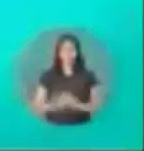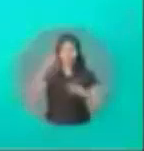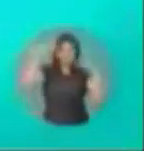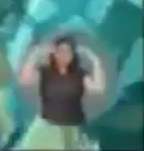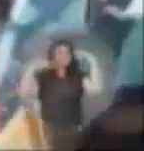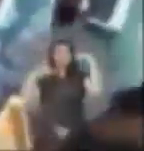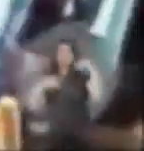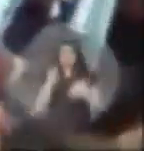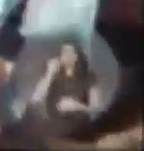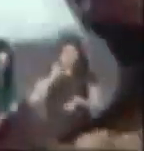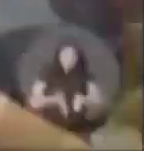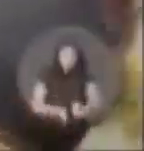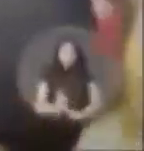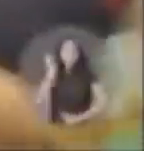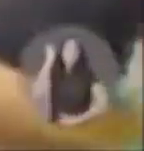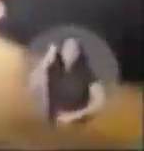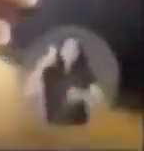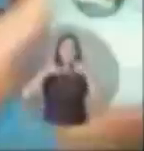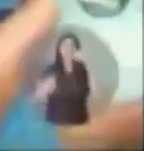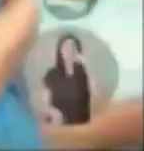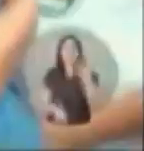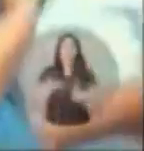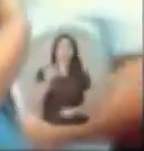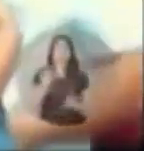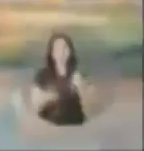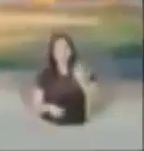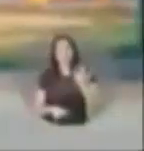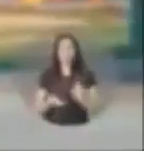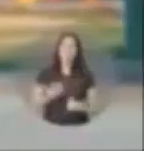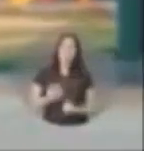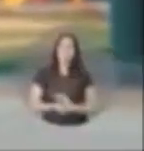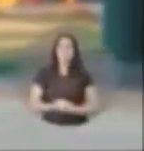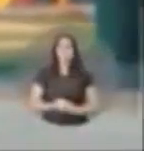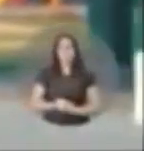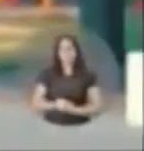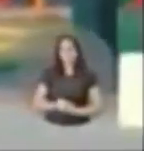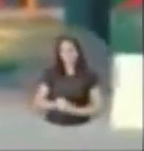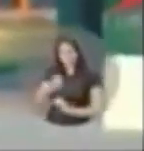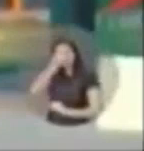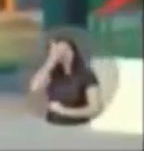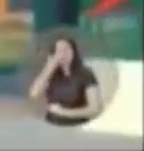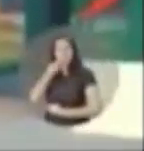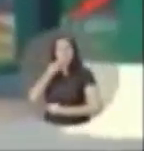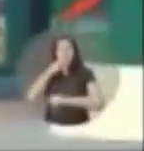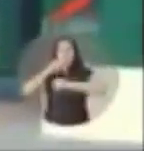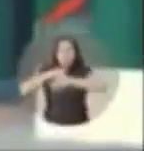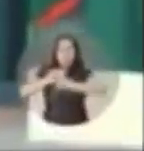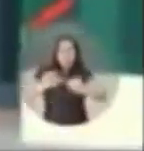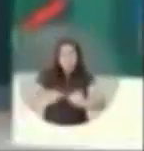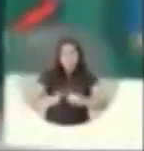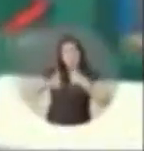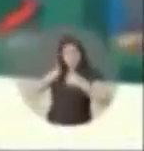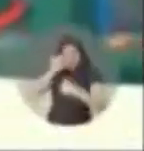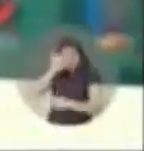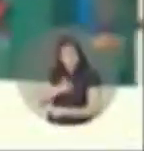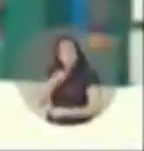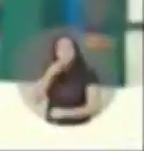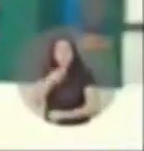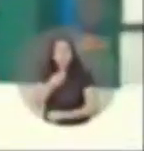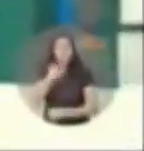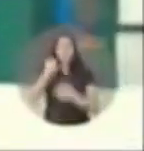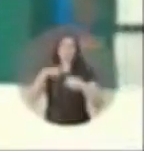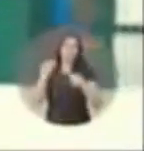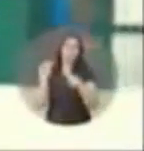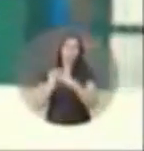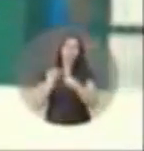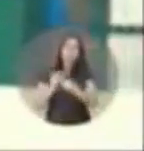Ele é sangue, suor, ele é tapecu e sacode a poeira. É fácil falar que vou melhorar a educação, mas não basta falar. É